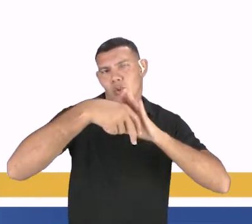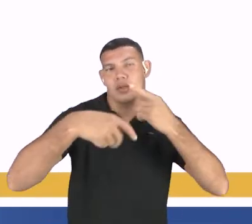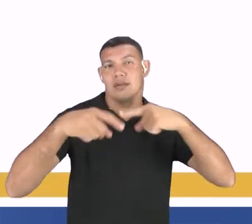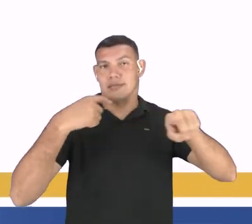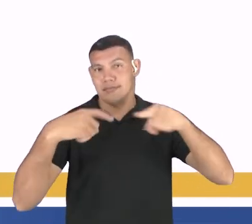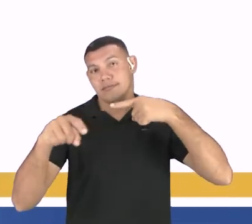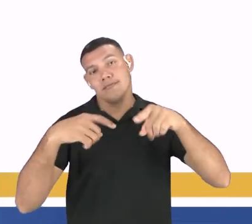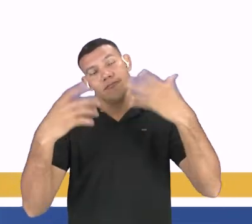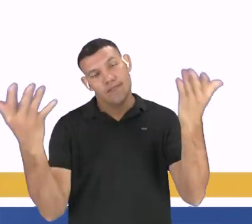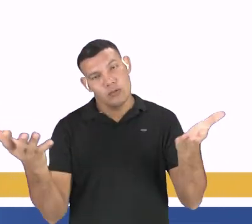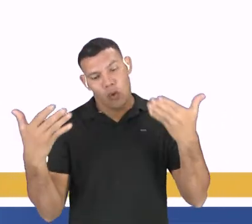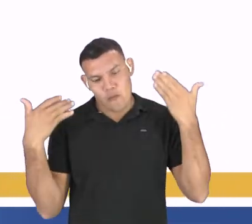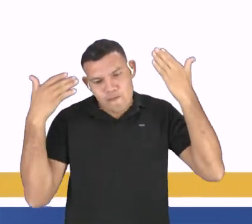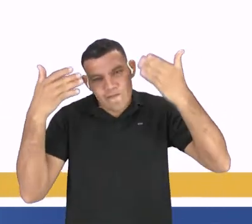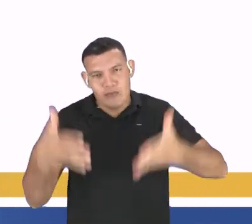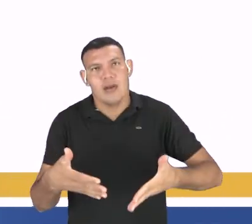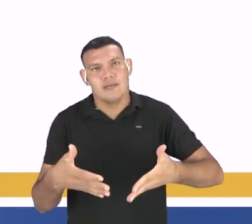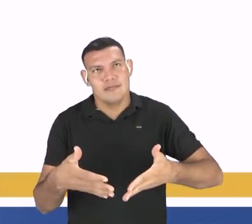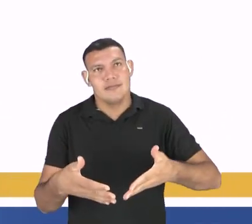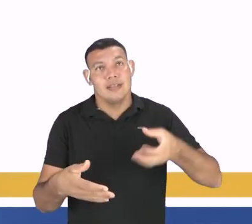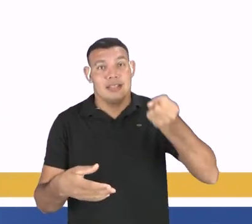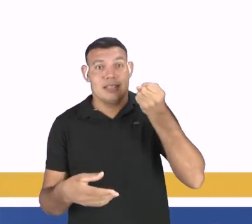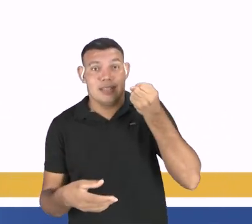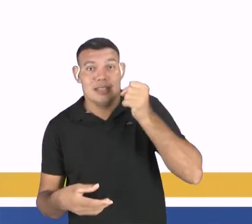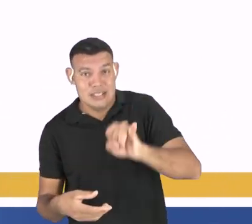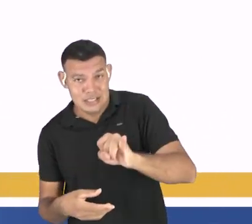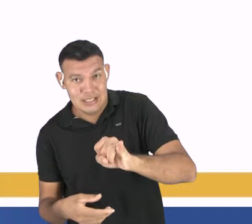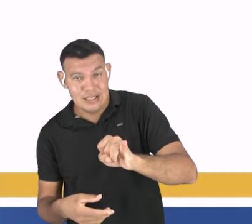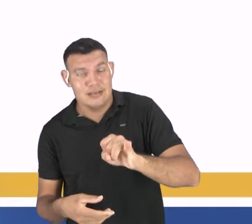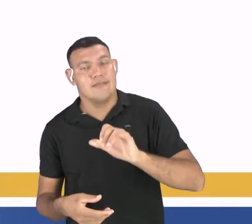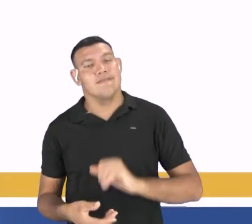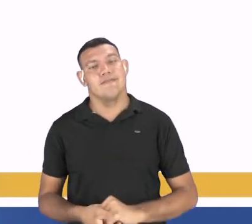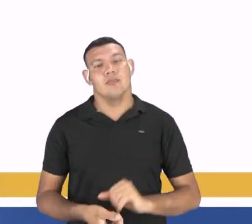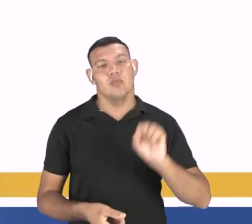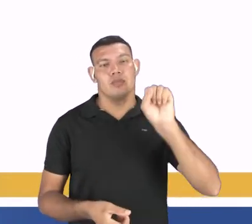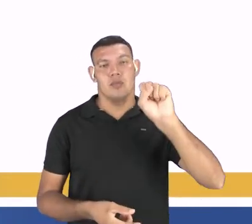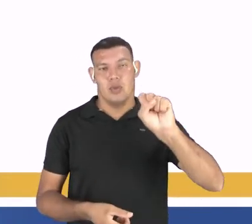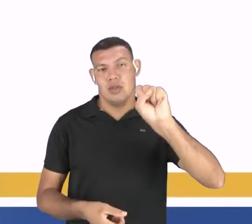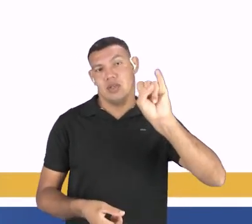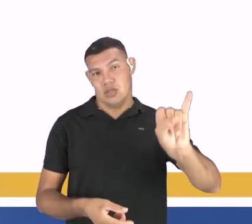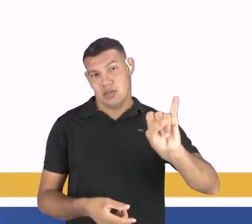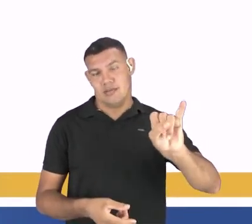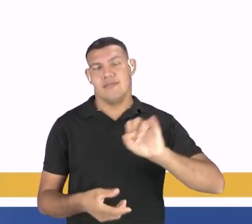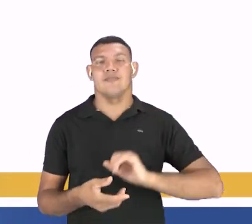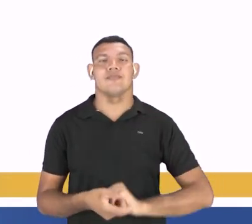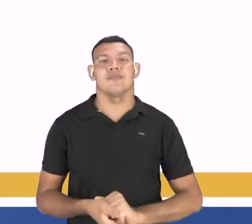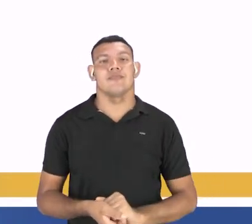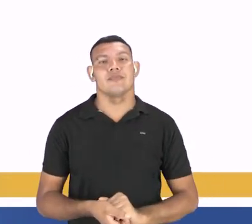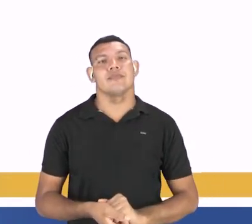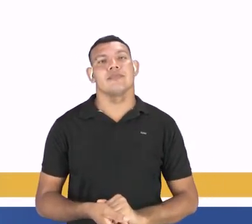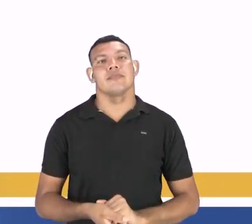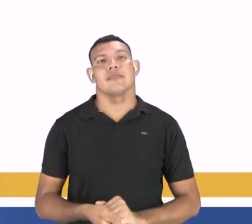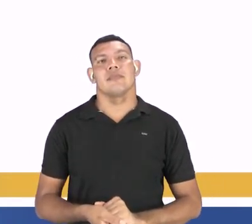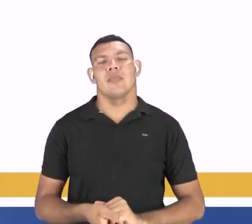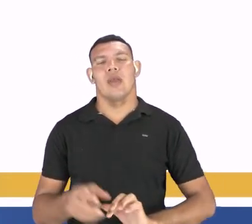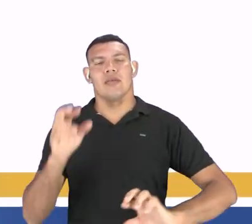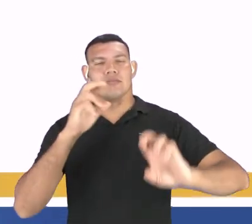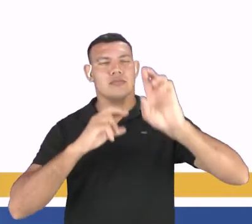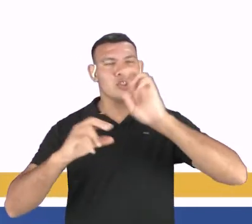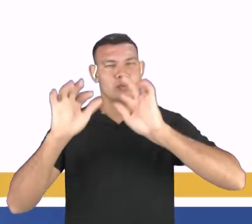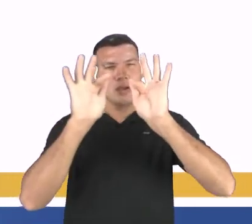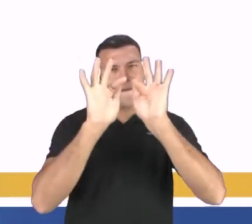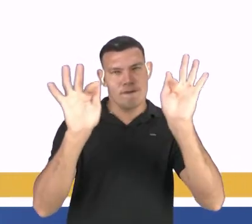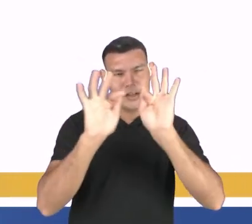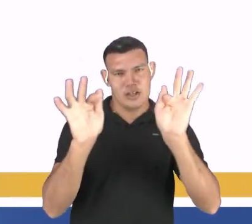nosso foco aqui é no si, sem acentuação, expressando aí uma condição. Se você observar a frase